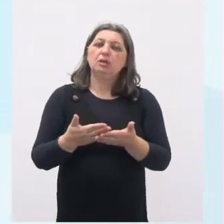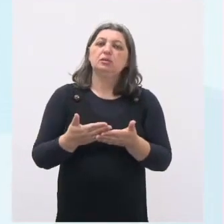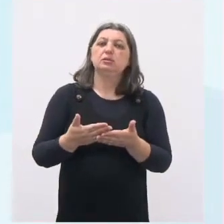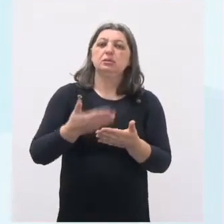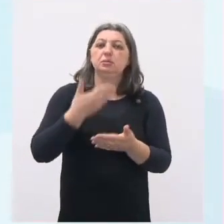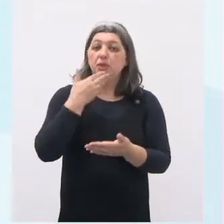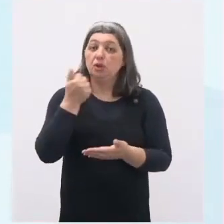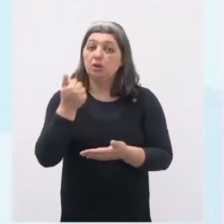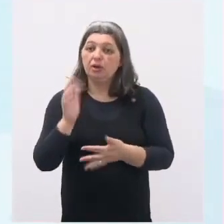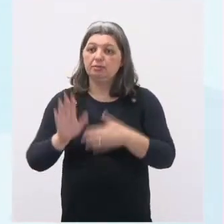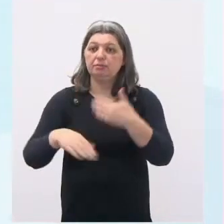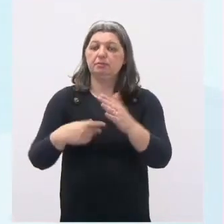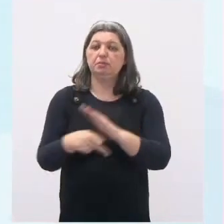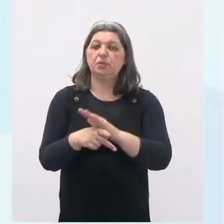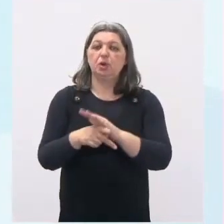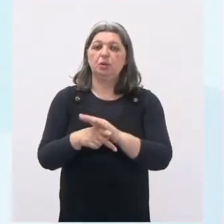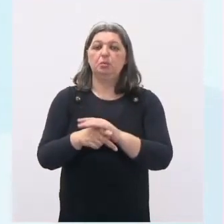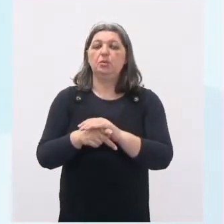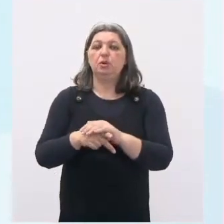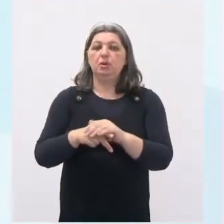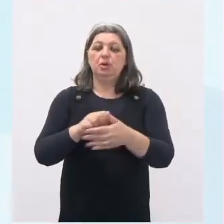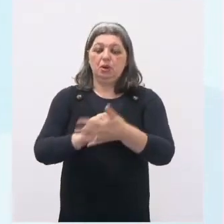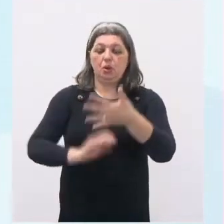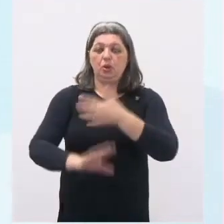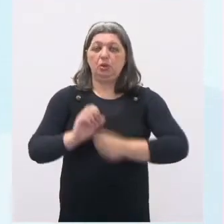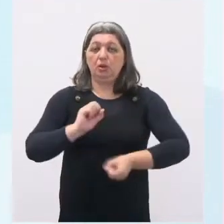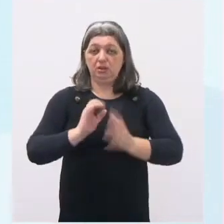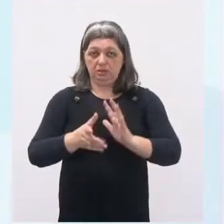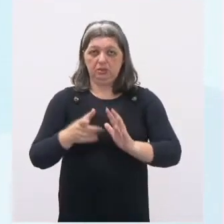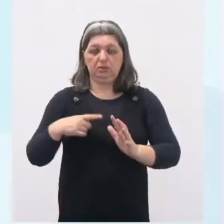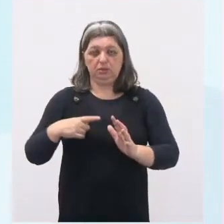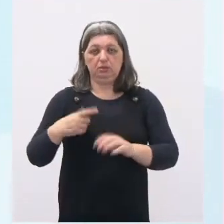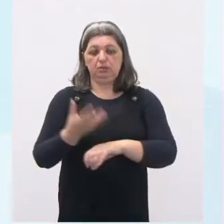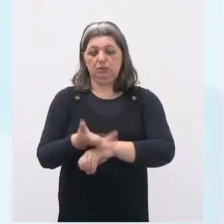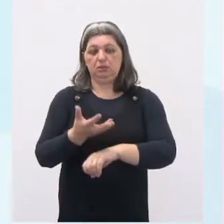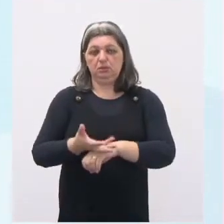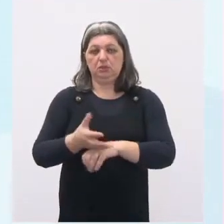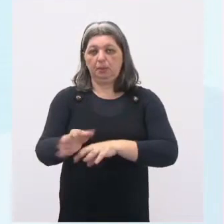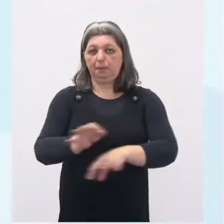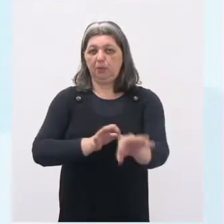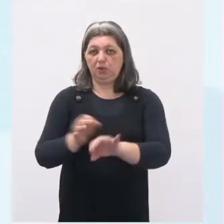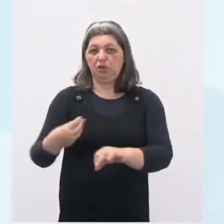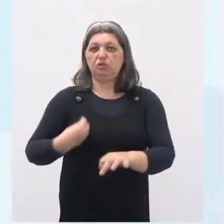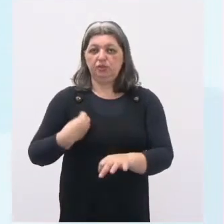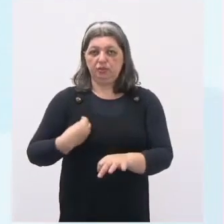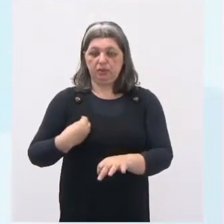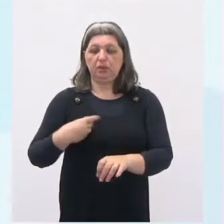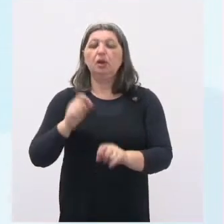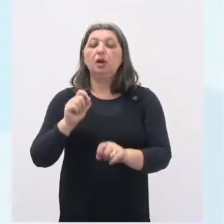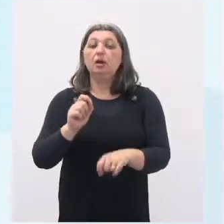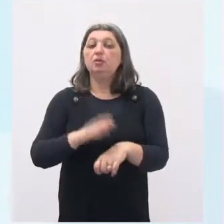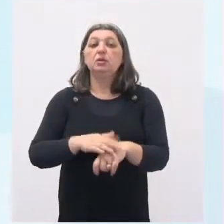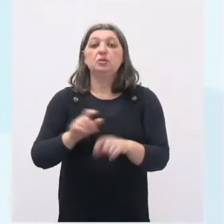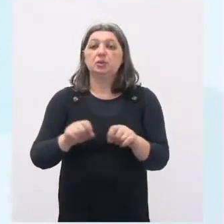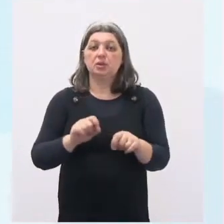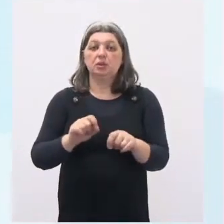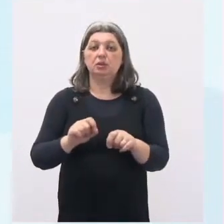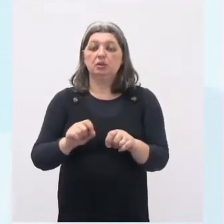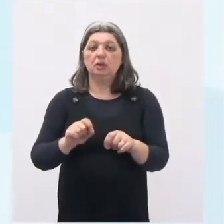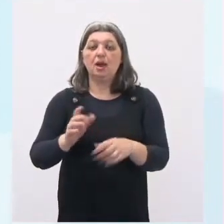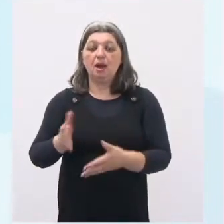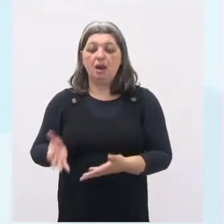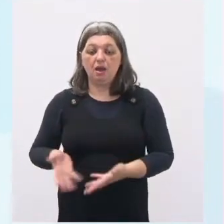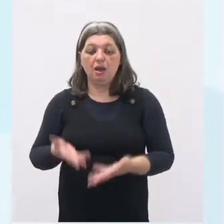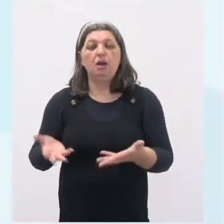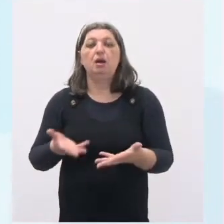Inclusive aqui no currículo em ação do Estado de São Paulo, nós tem a disciplina projeto de vida, que isso contribui para que